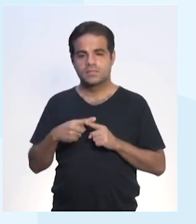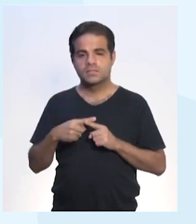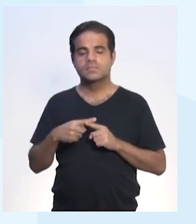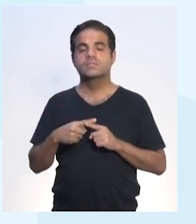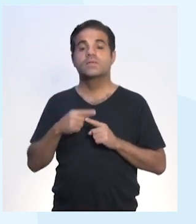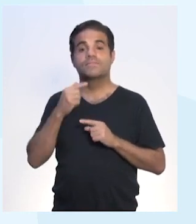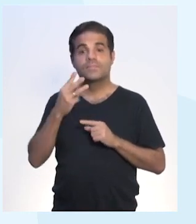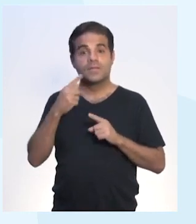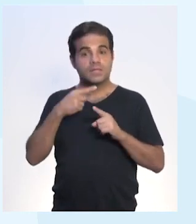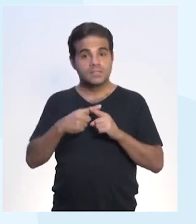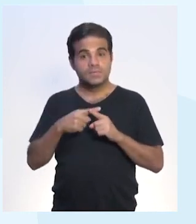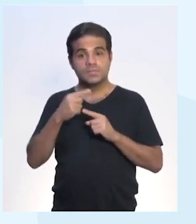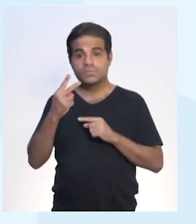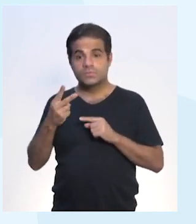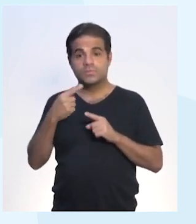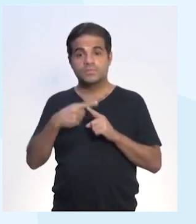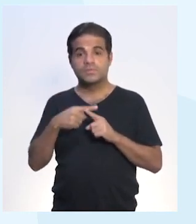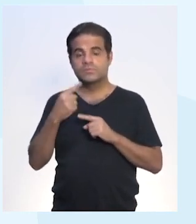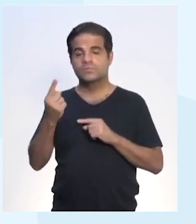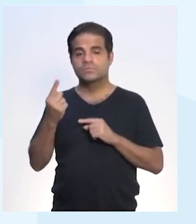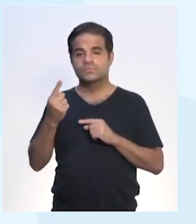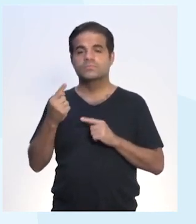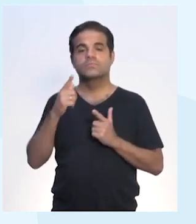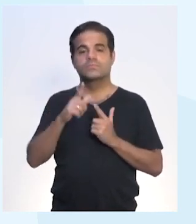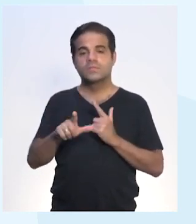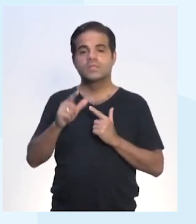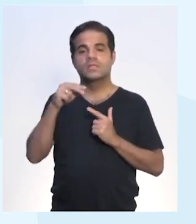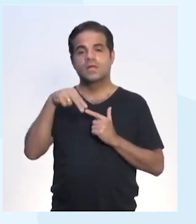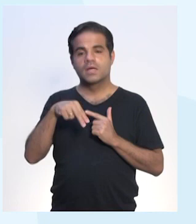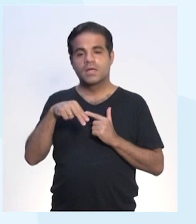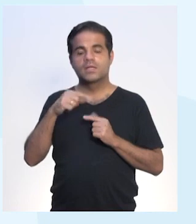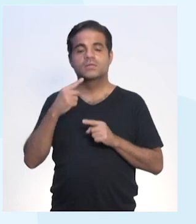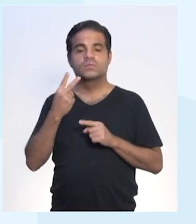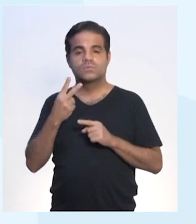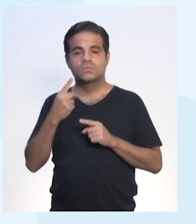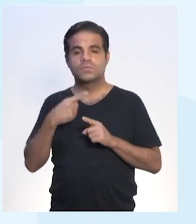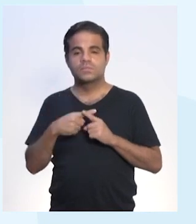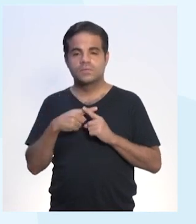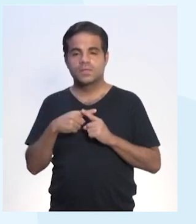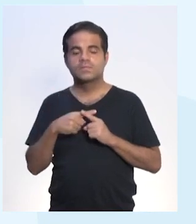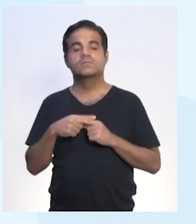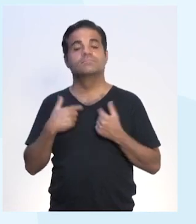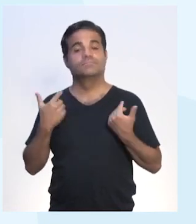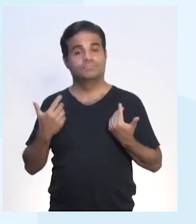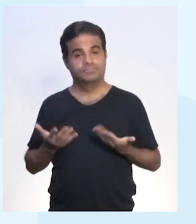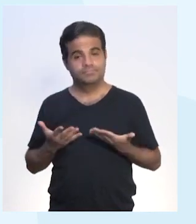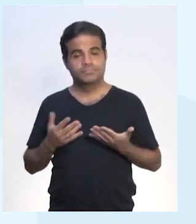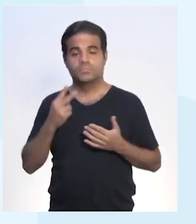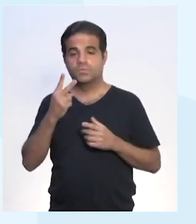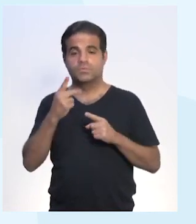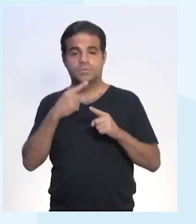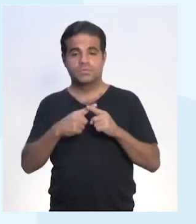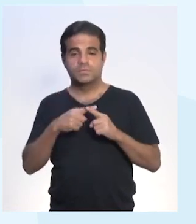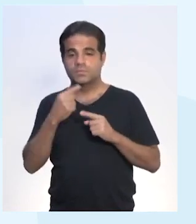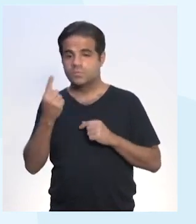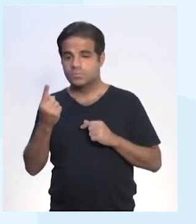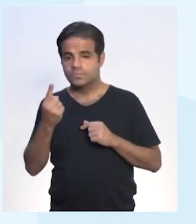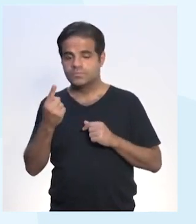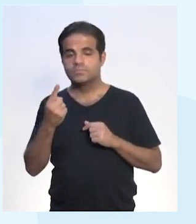Então, 3 vezes 2 vezes 1. Letra N, 2 vezes. Então, 2 vezes